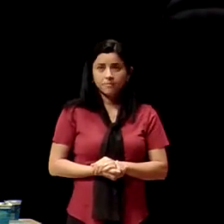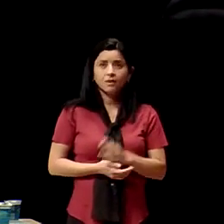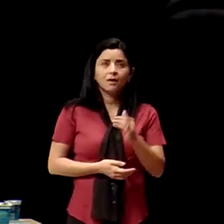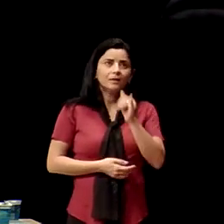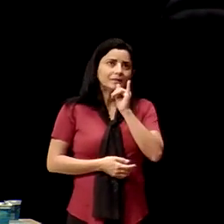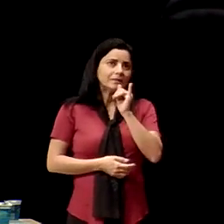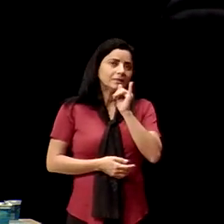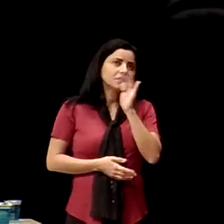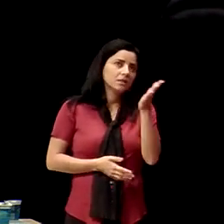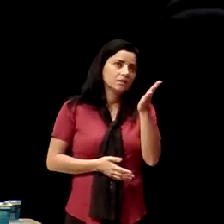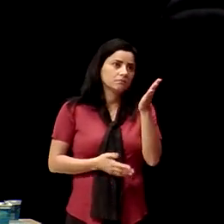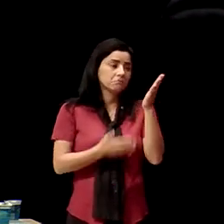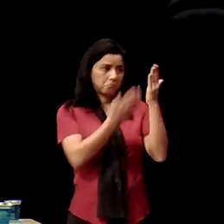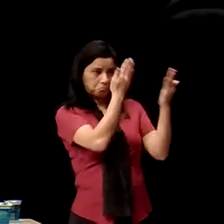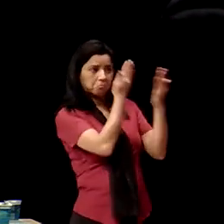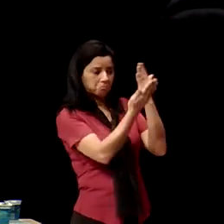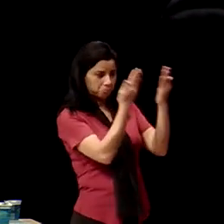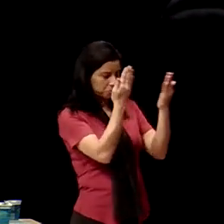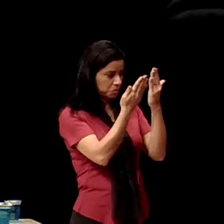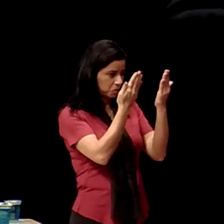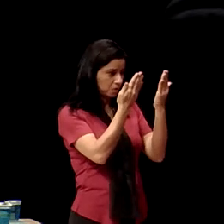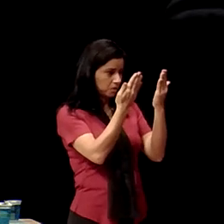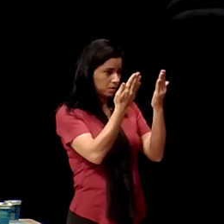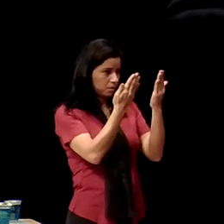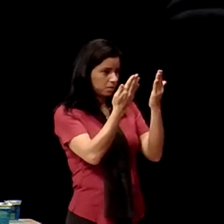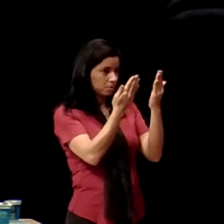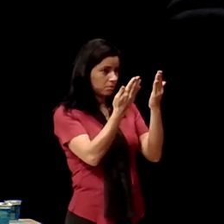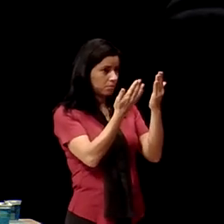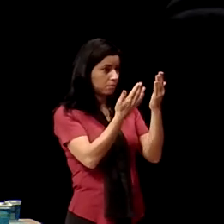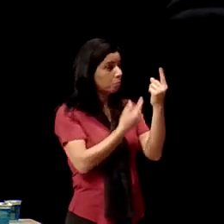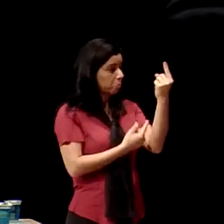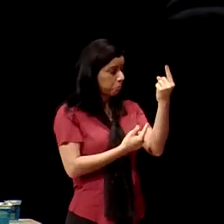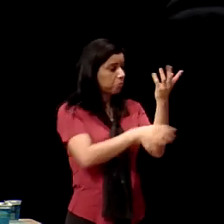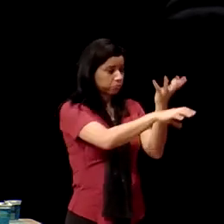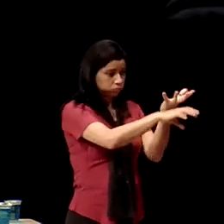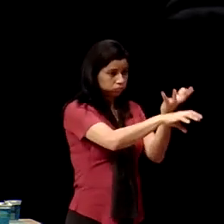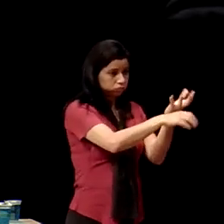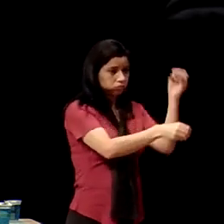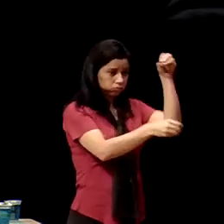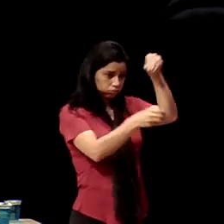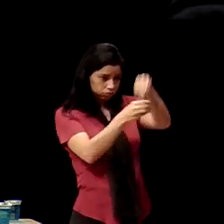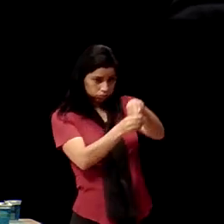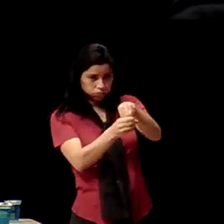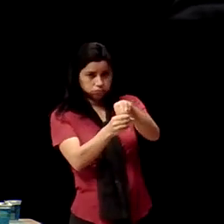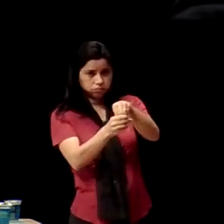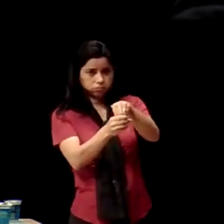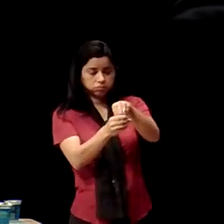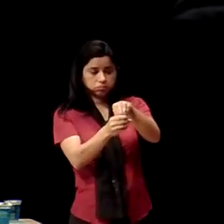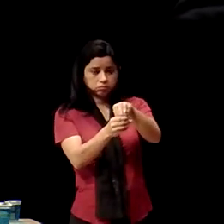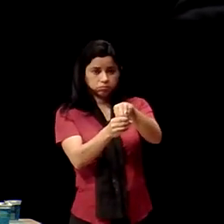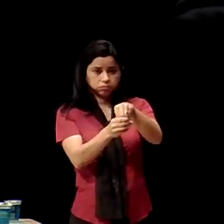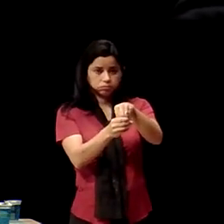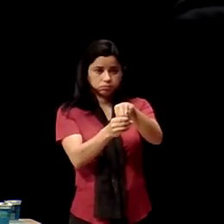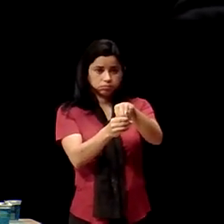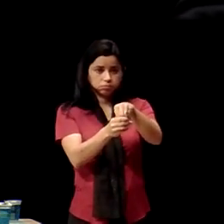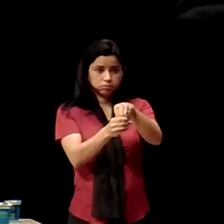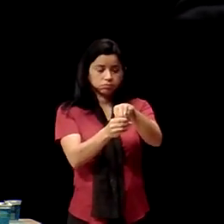Por exemplo, a psicologia pode ser considerada uma disciplina dentro. There is the